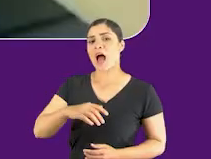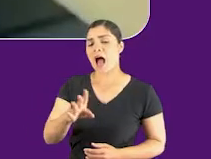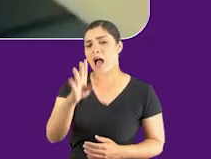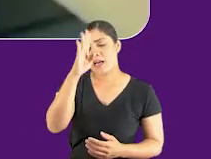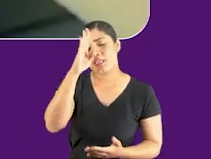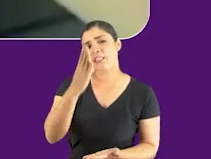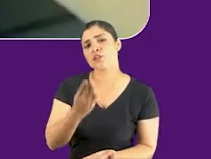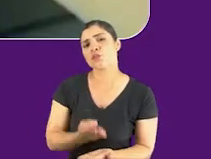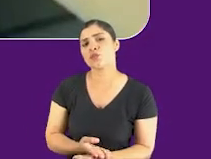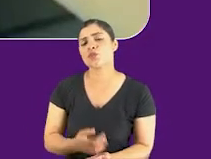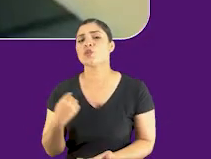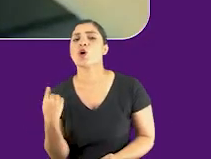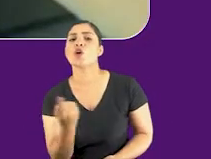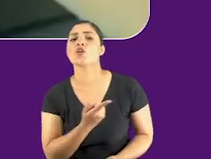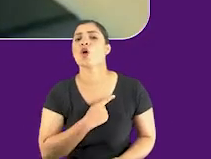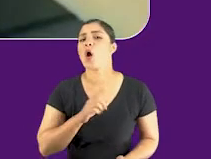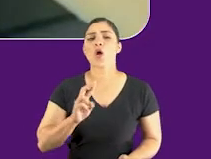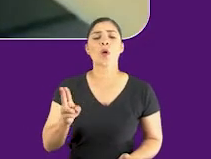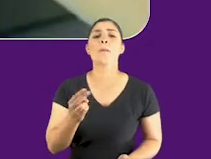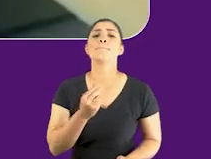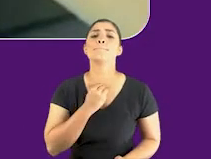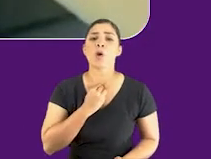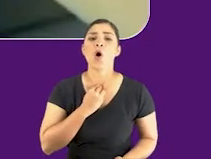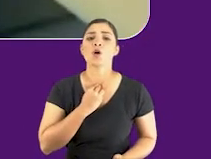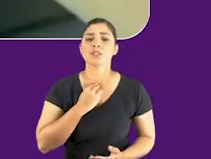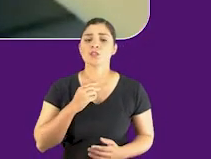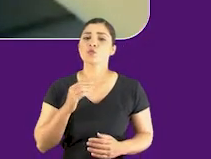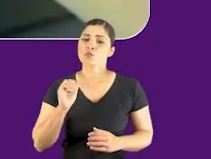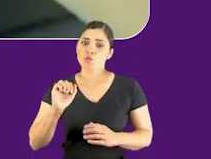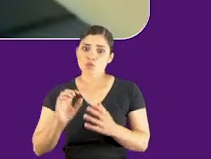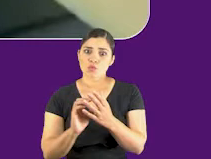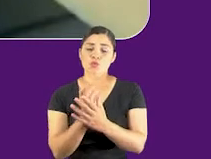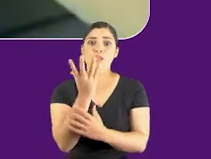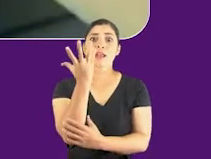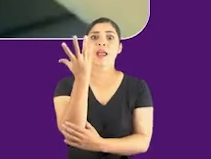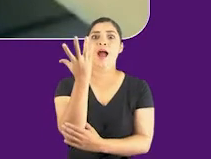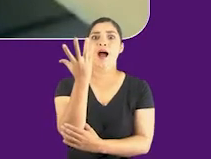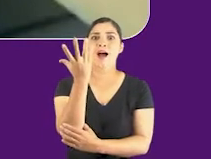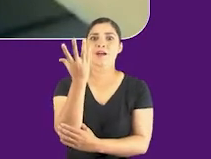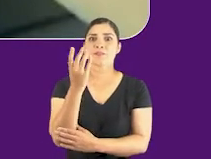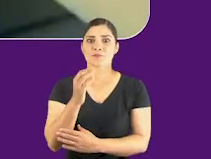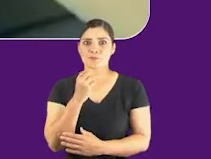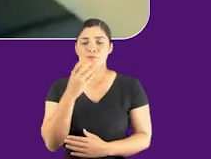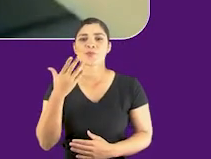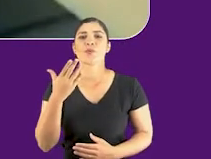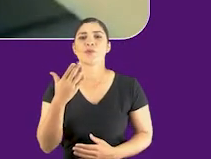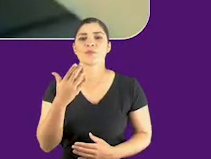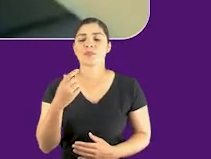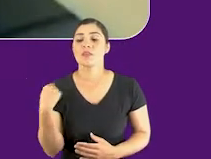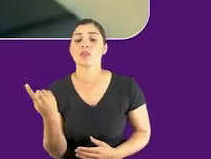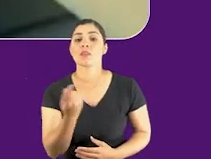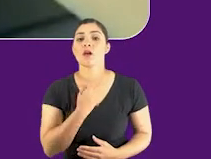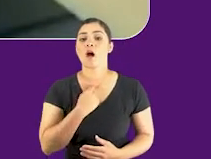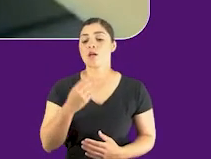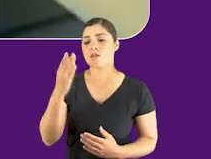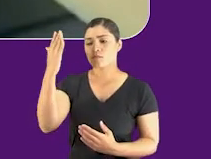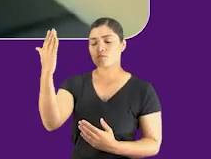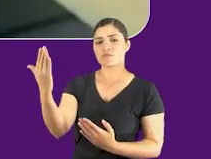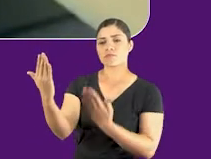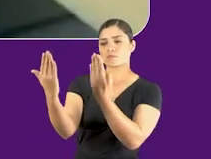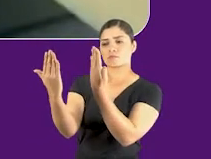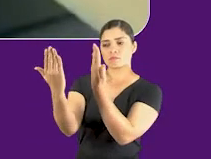que nós não podemos ter sucesso se nós não formos um espelho